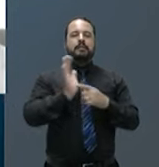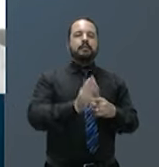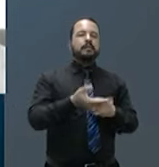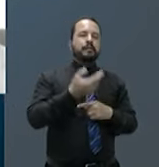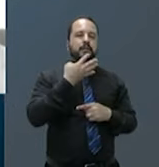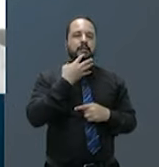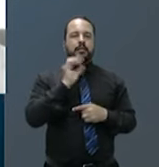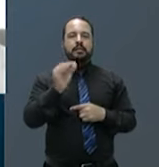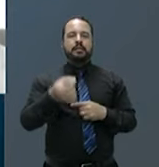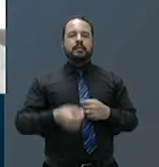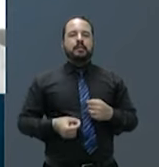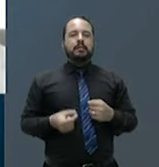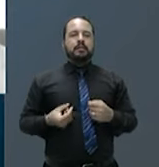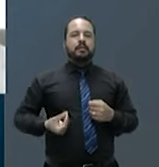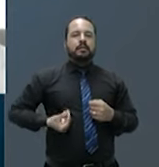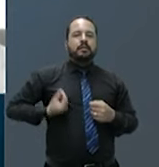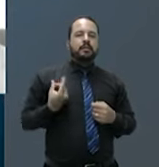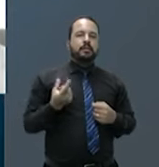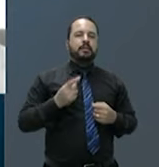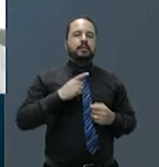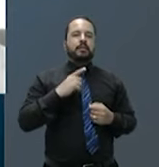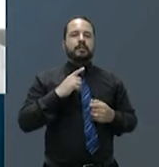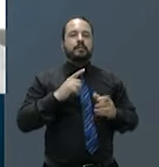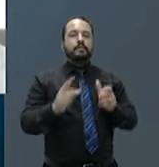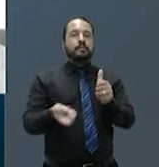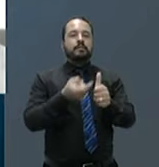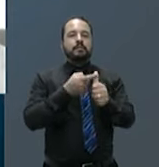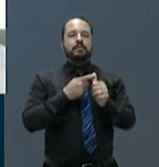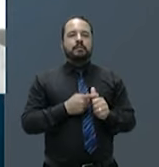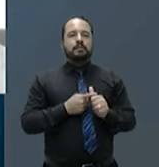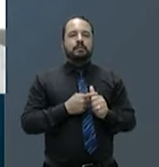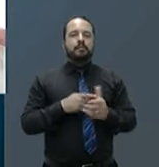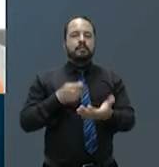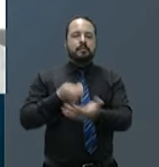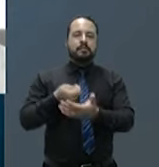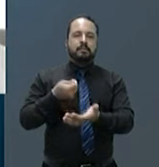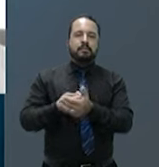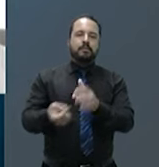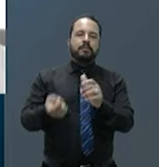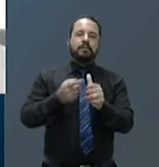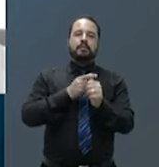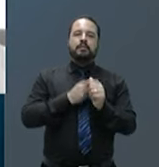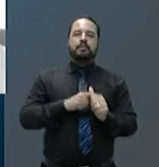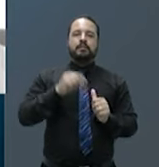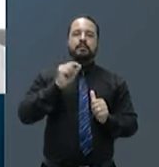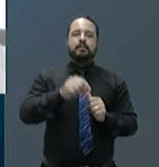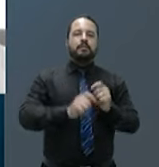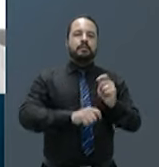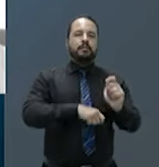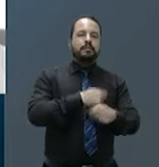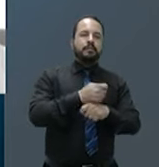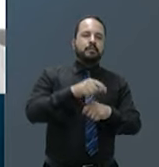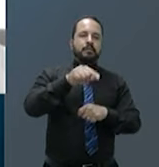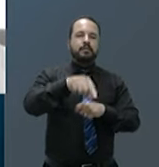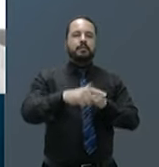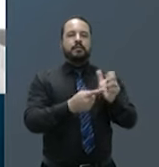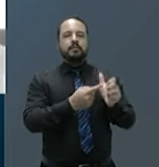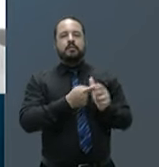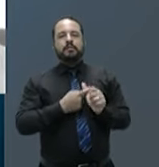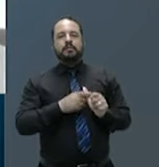da existência de uma dívida, a cobrança de uma dívida da controladora contra